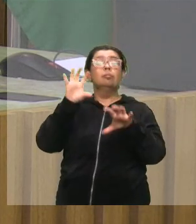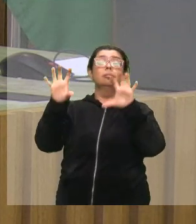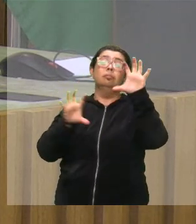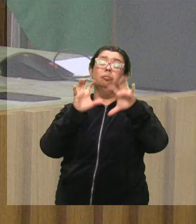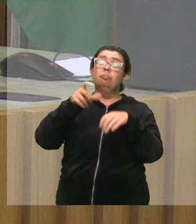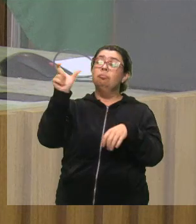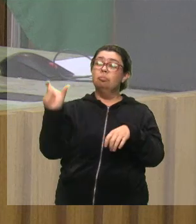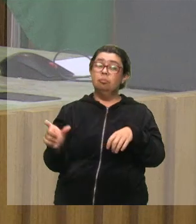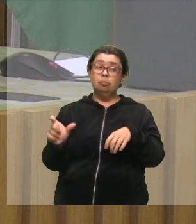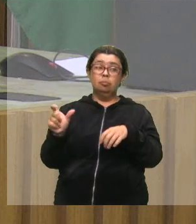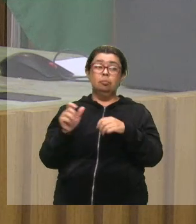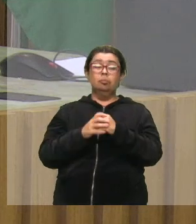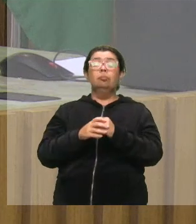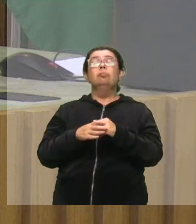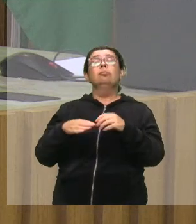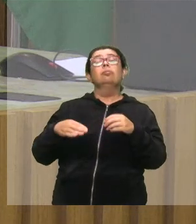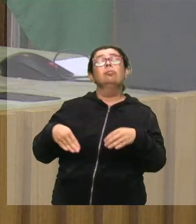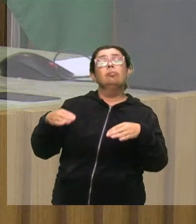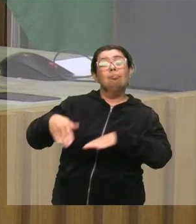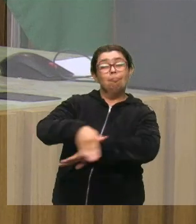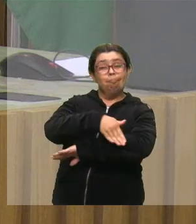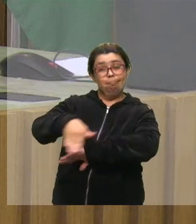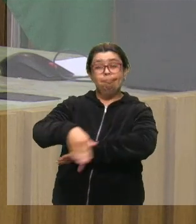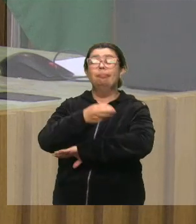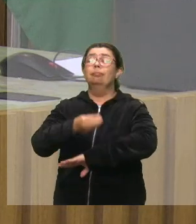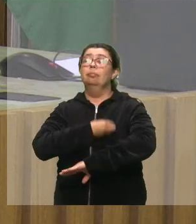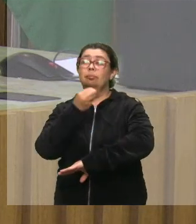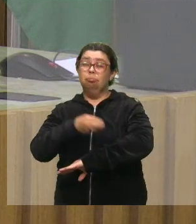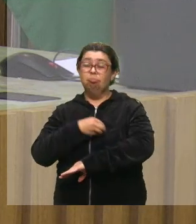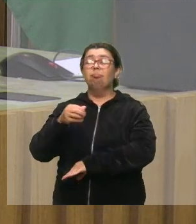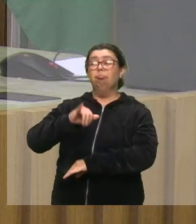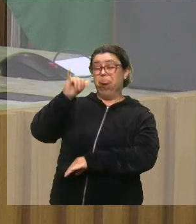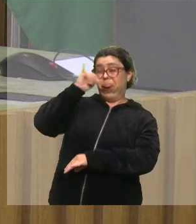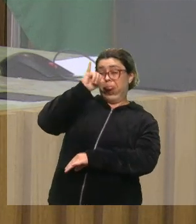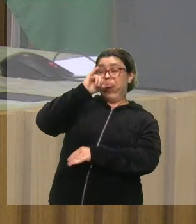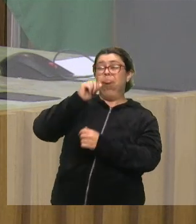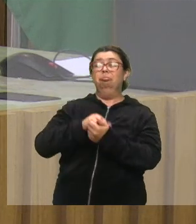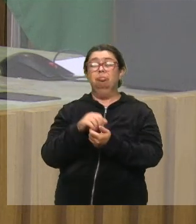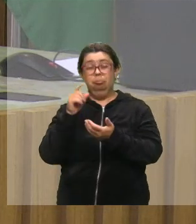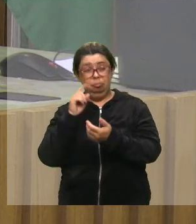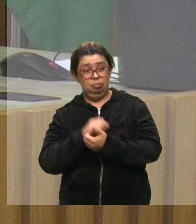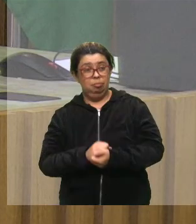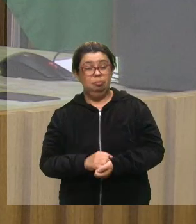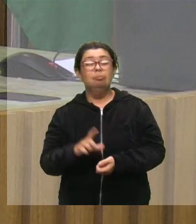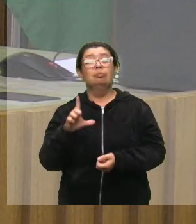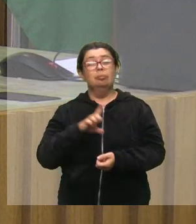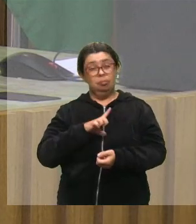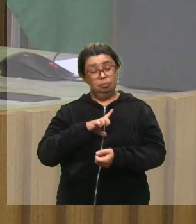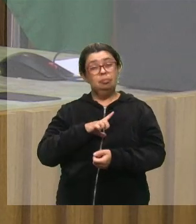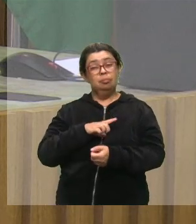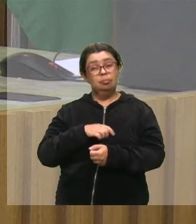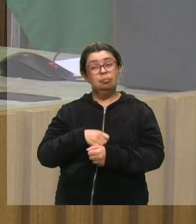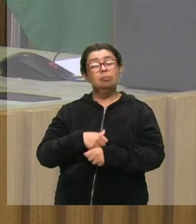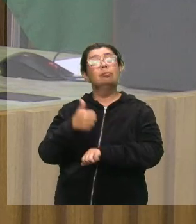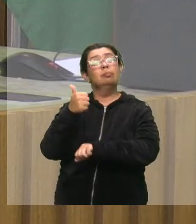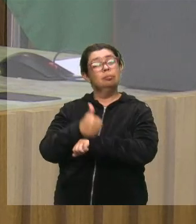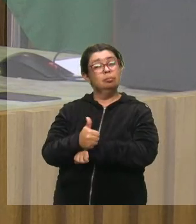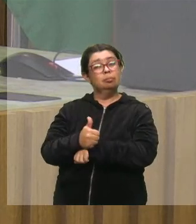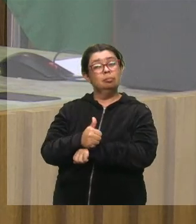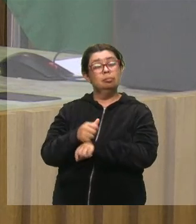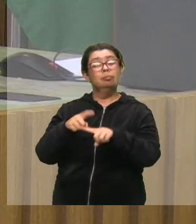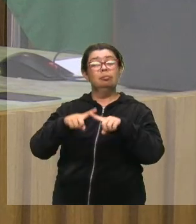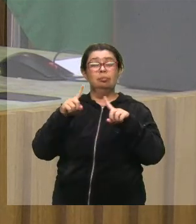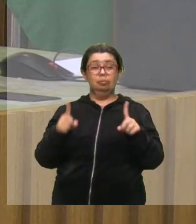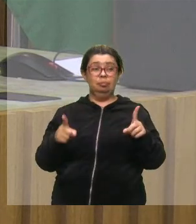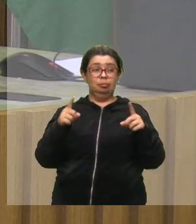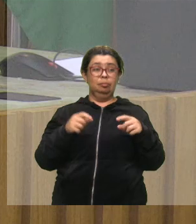rua é bêbado, é drogado. Muitos têm capacidade de trabalhar, têm profissão. Só que, porém,